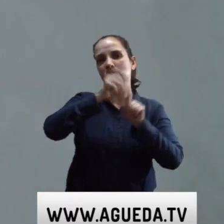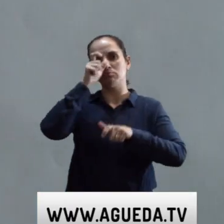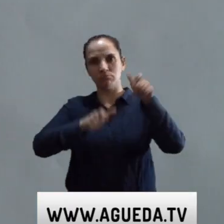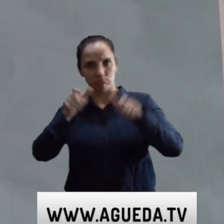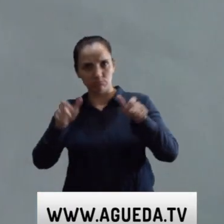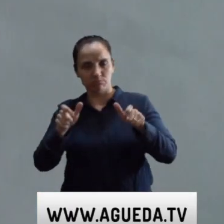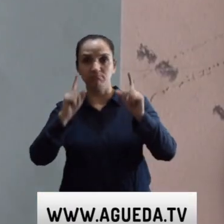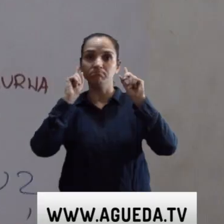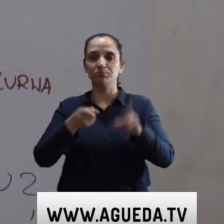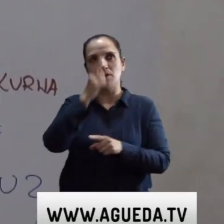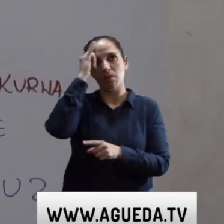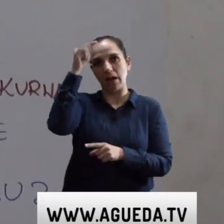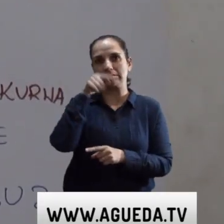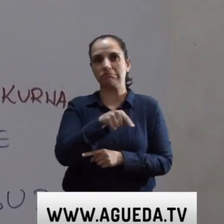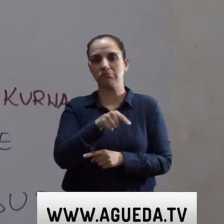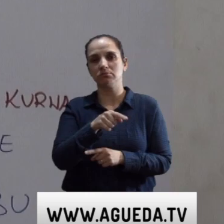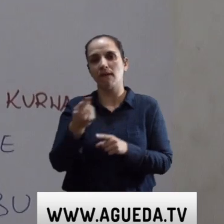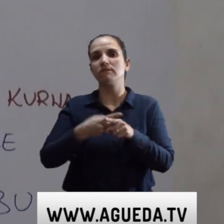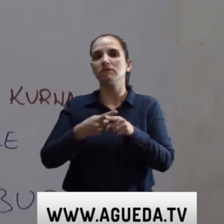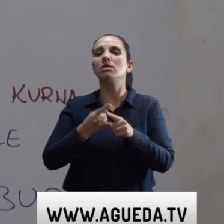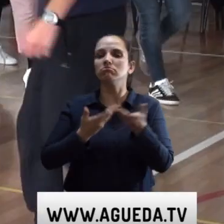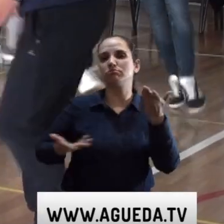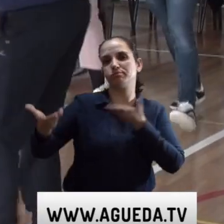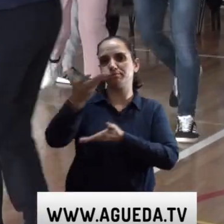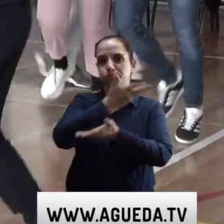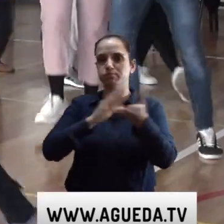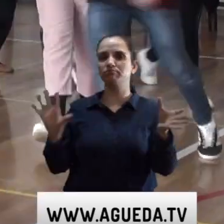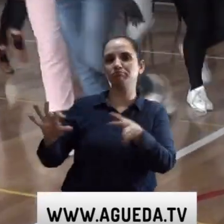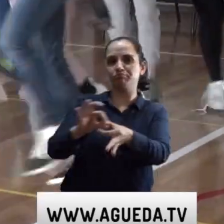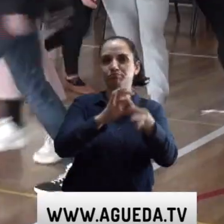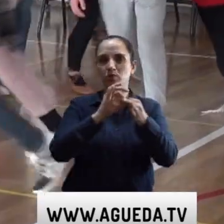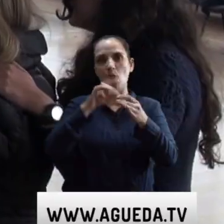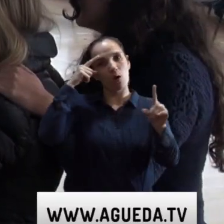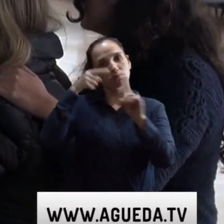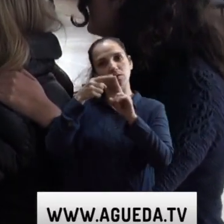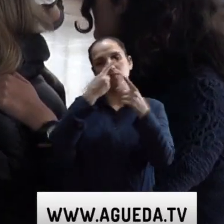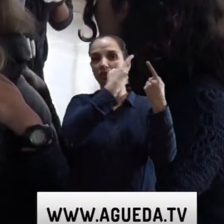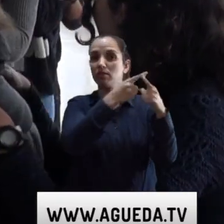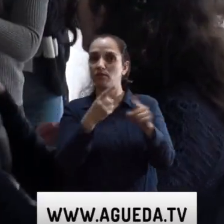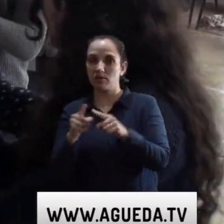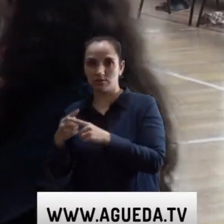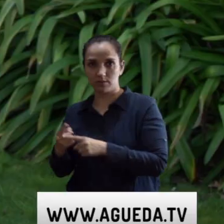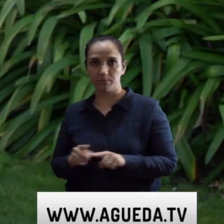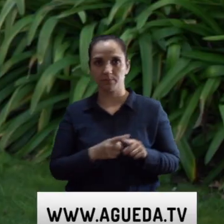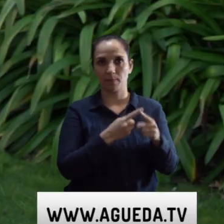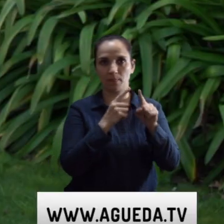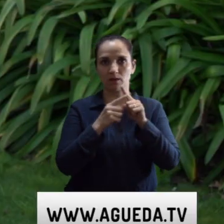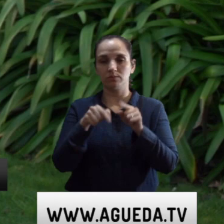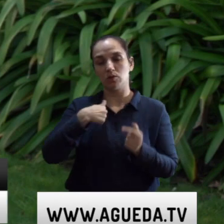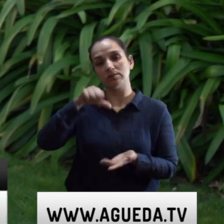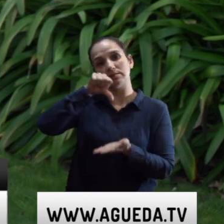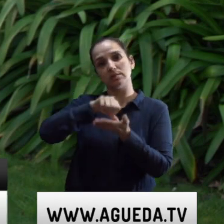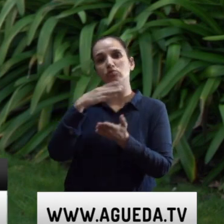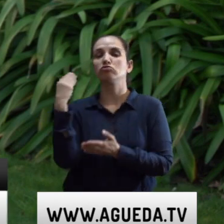face à diversidade. Foi a partir desta premissa que surgiu o intercâmbio Together for Diversity. Sou Ana